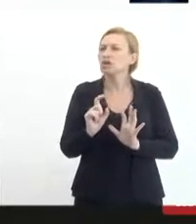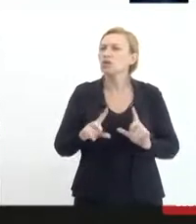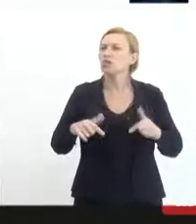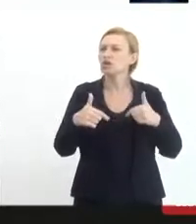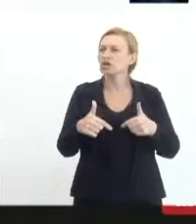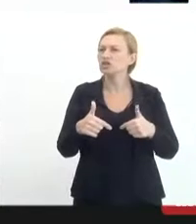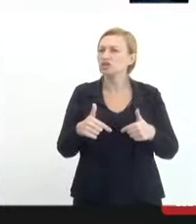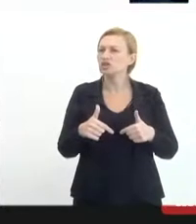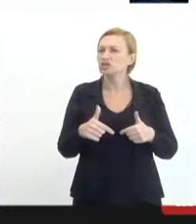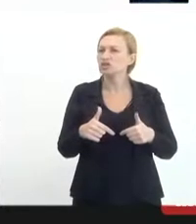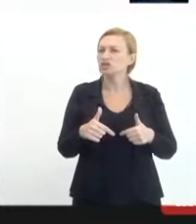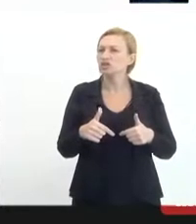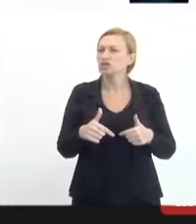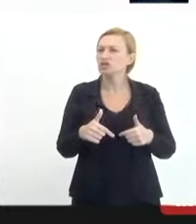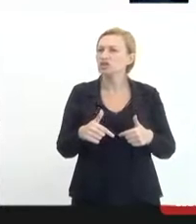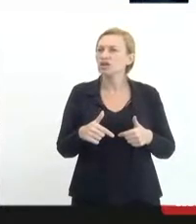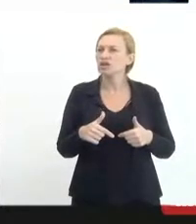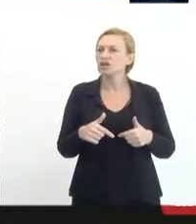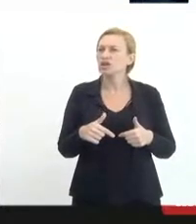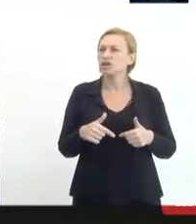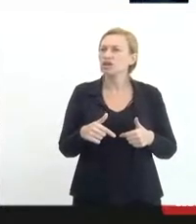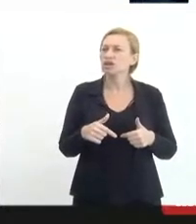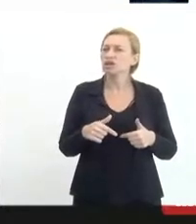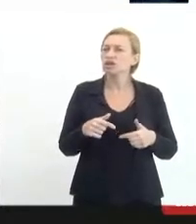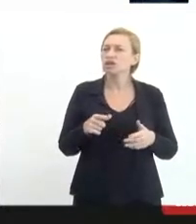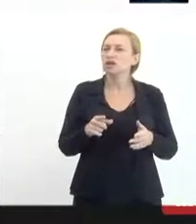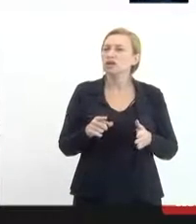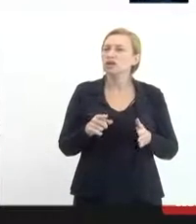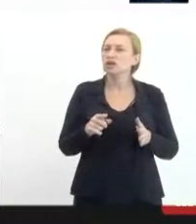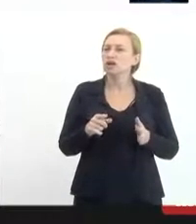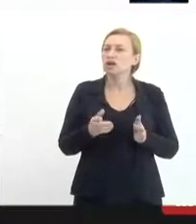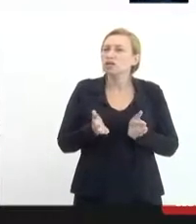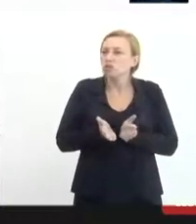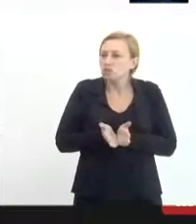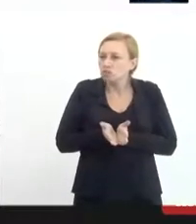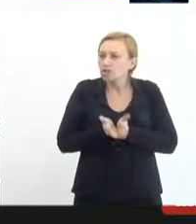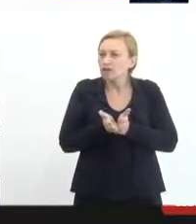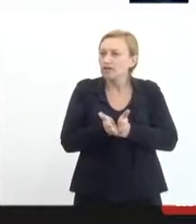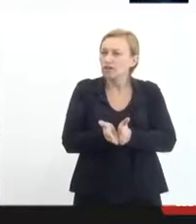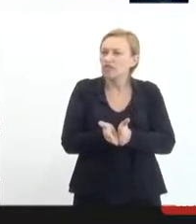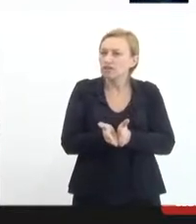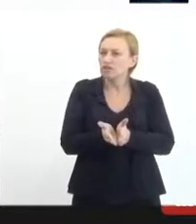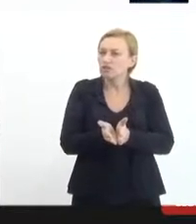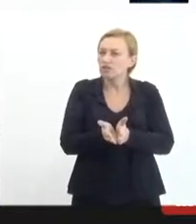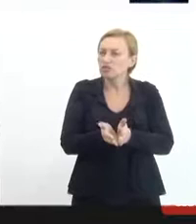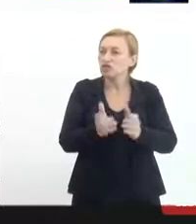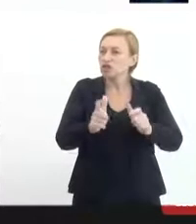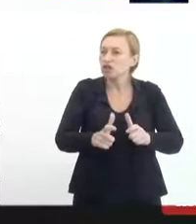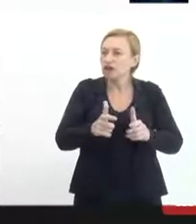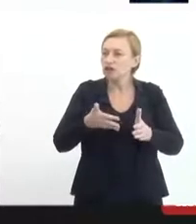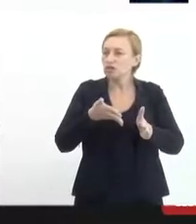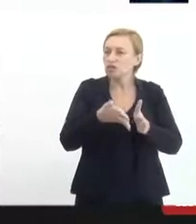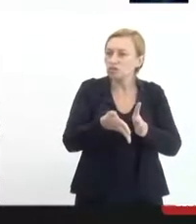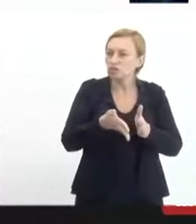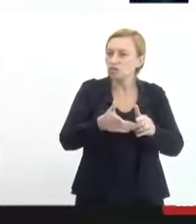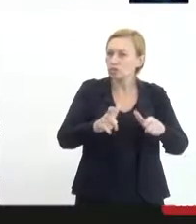cuja rastreabilidade após o navio tanque abastecer no terminal é